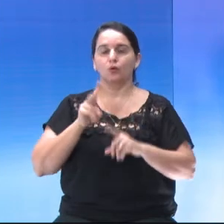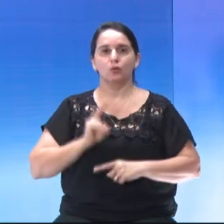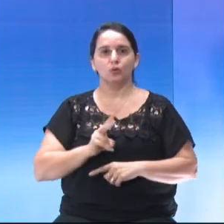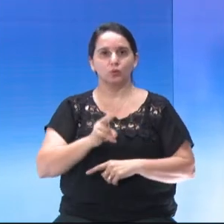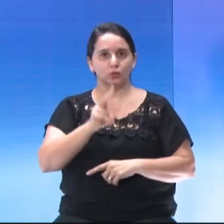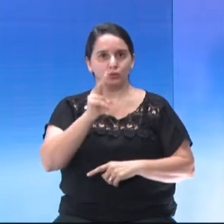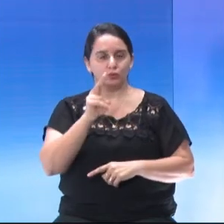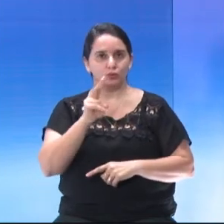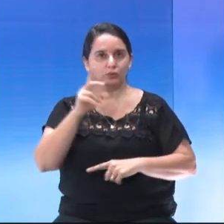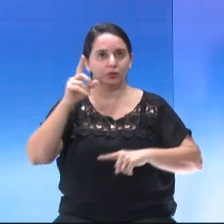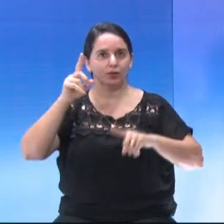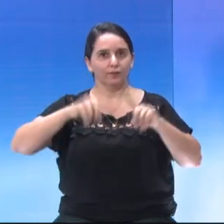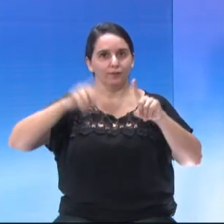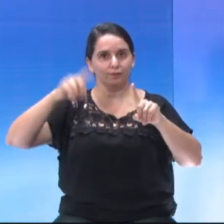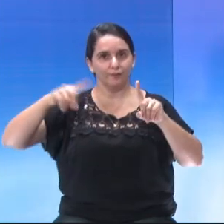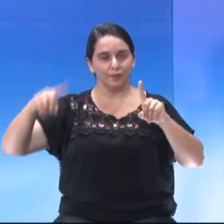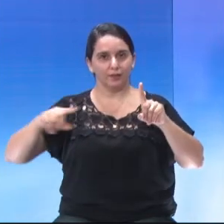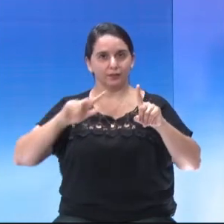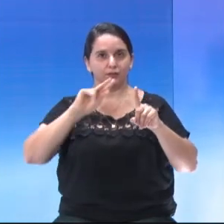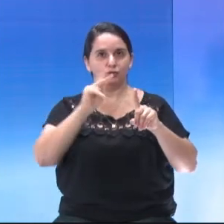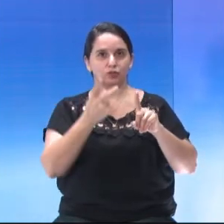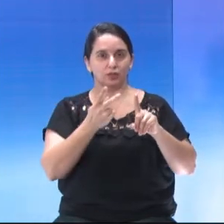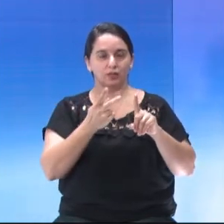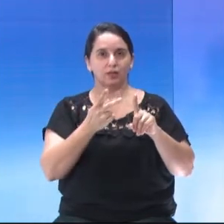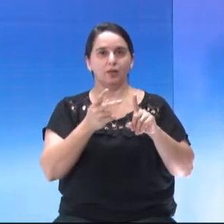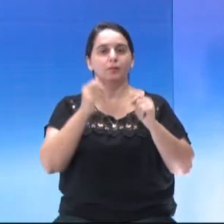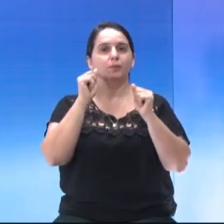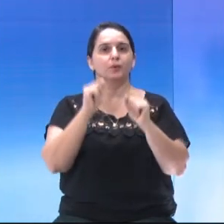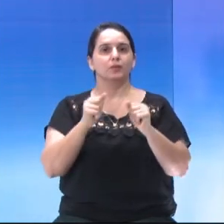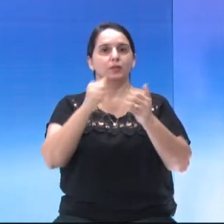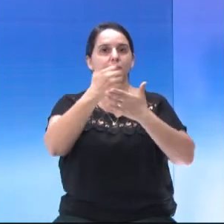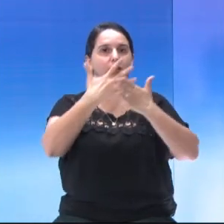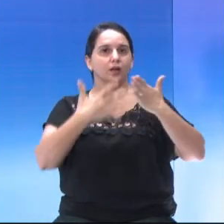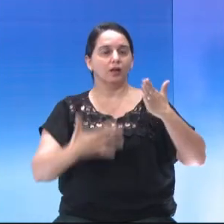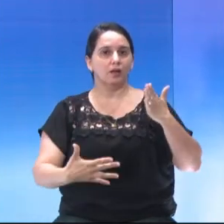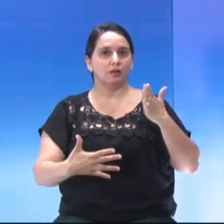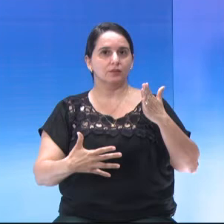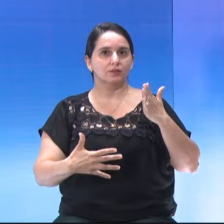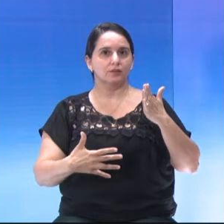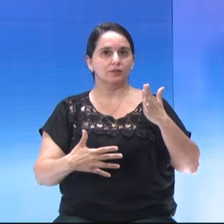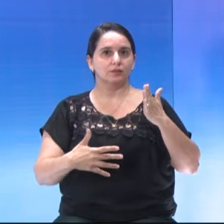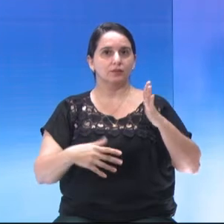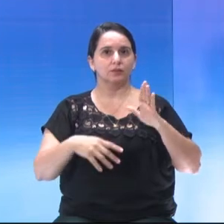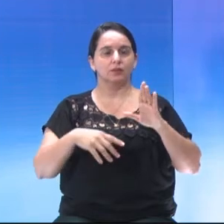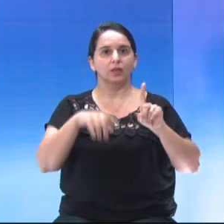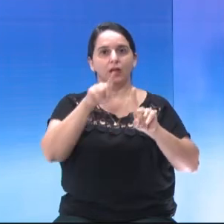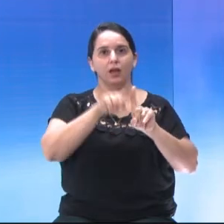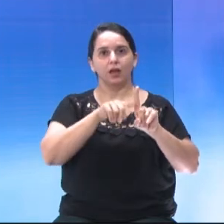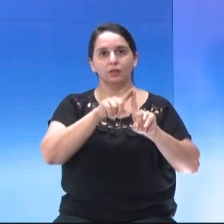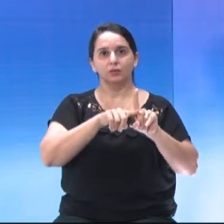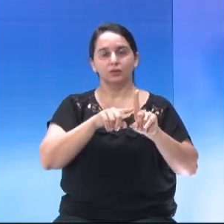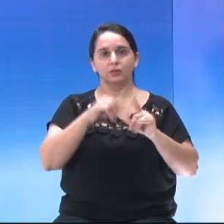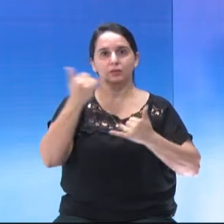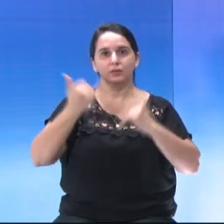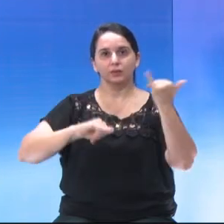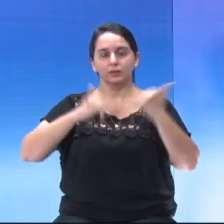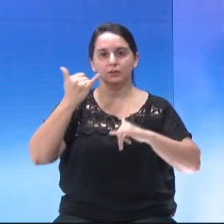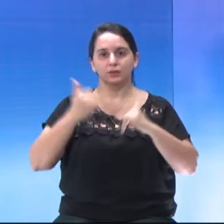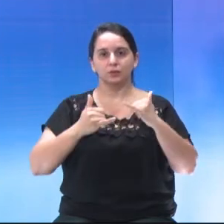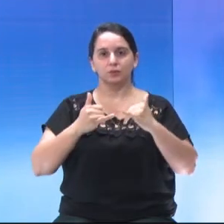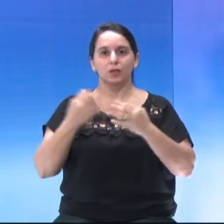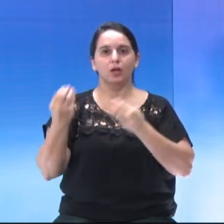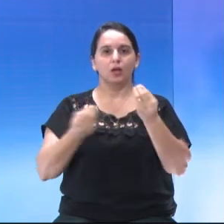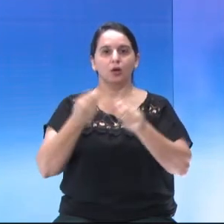Indo além, devido a essas variações de entalpia, nós podemos classificar as reações termoquímicas de duas maneiras,